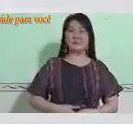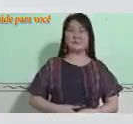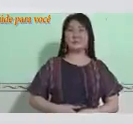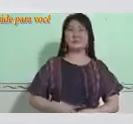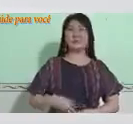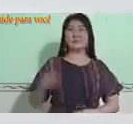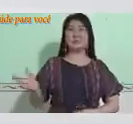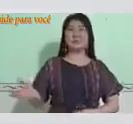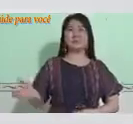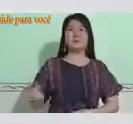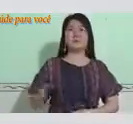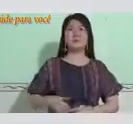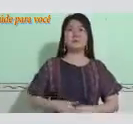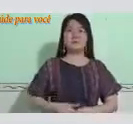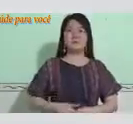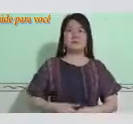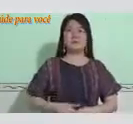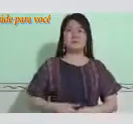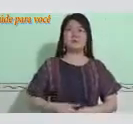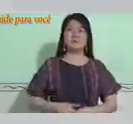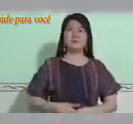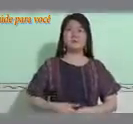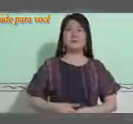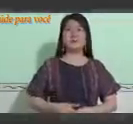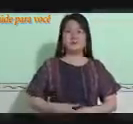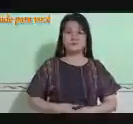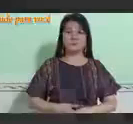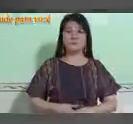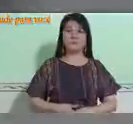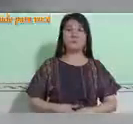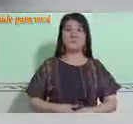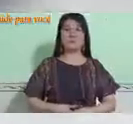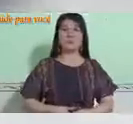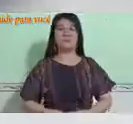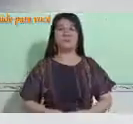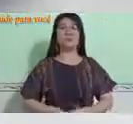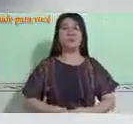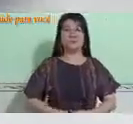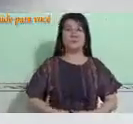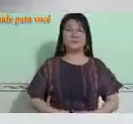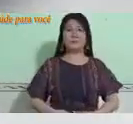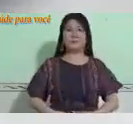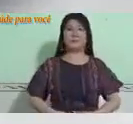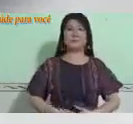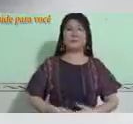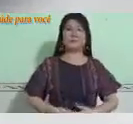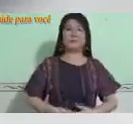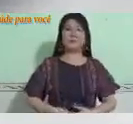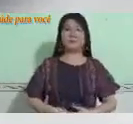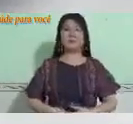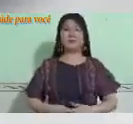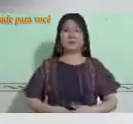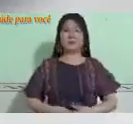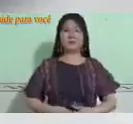FEITOTRATAMNTO. O tratamento da catapora no bebê deve ser feito de acordo com a orientação do pediatra e tem como objetivo aliviar os